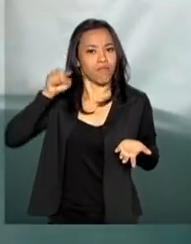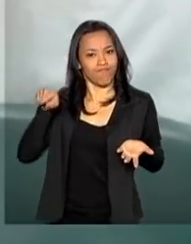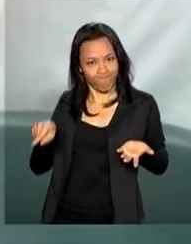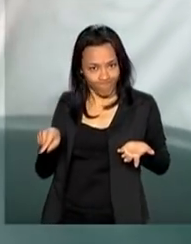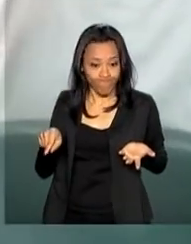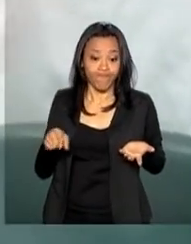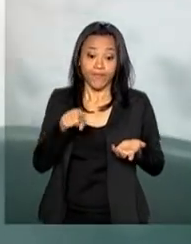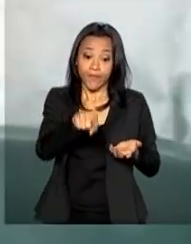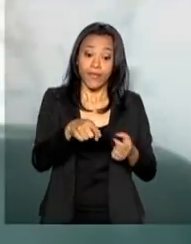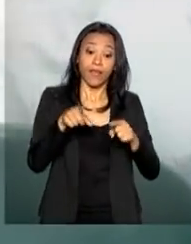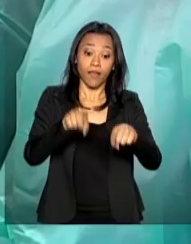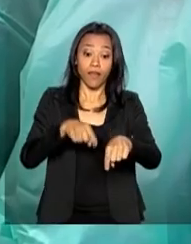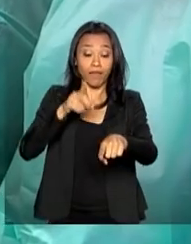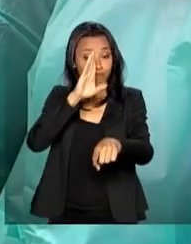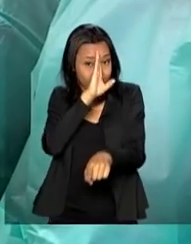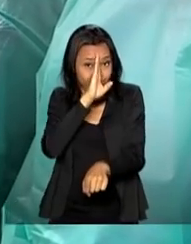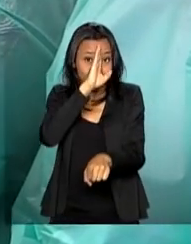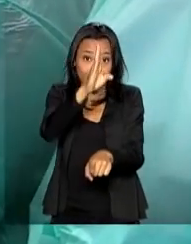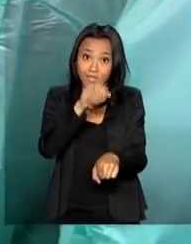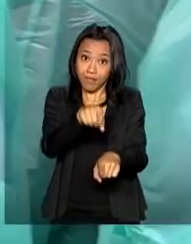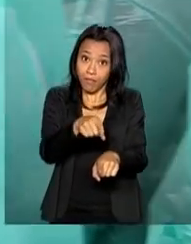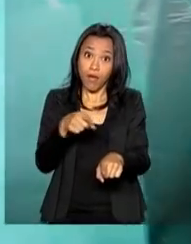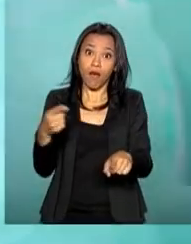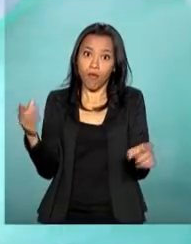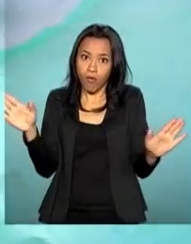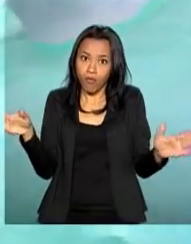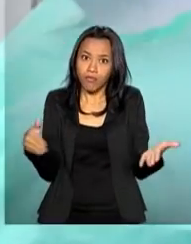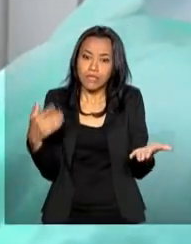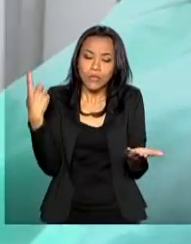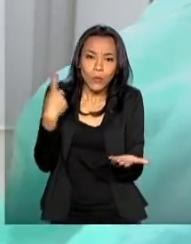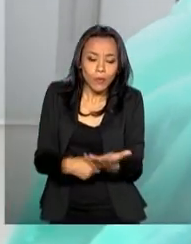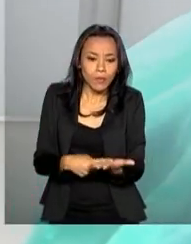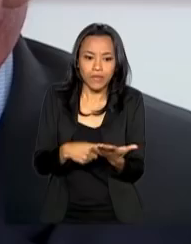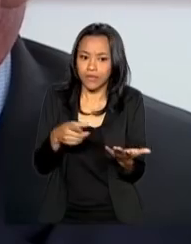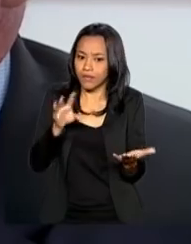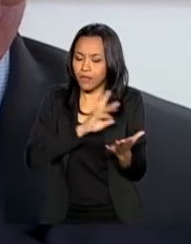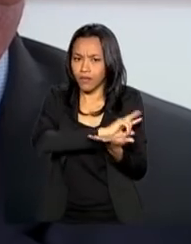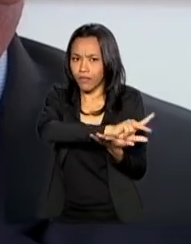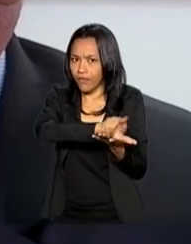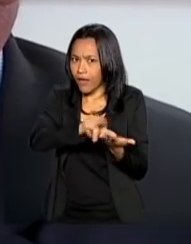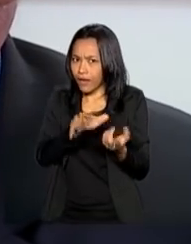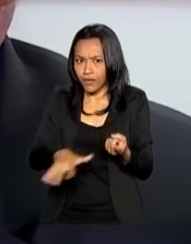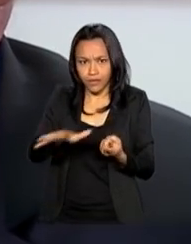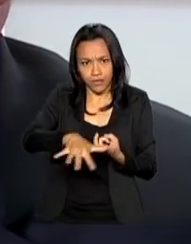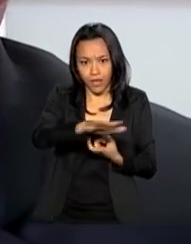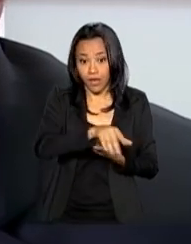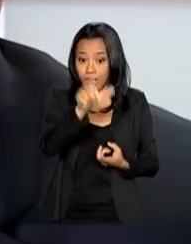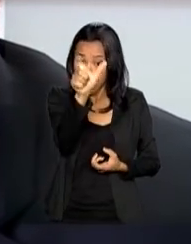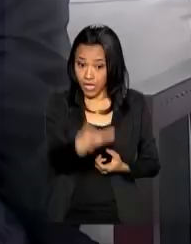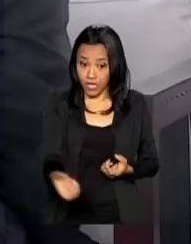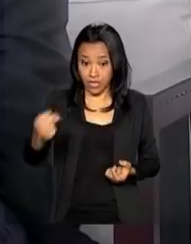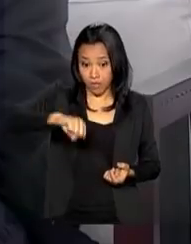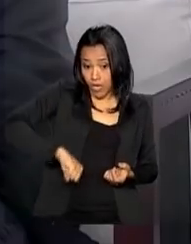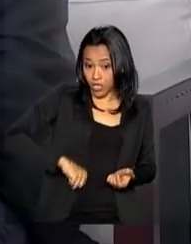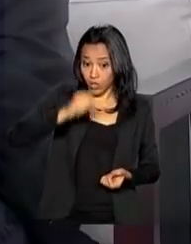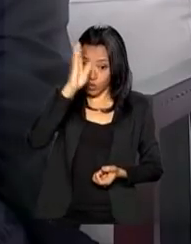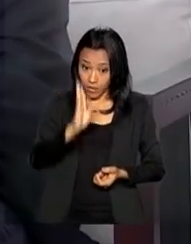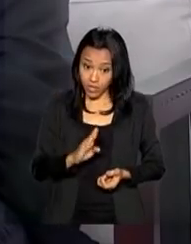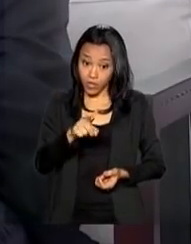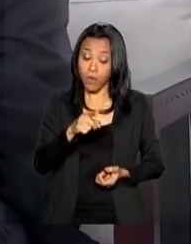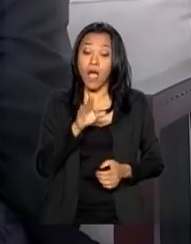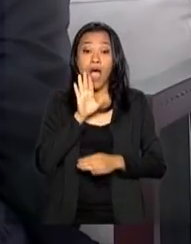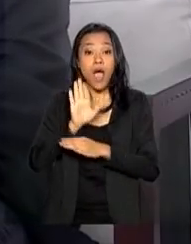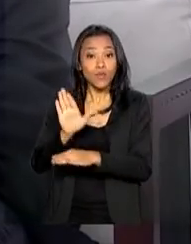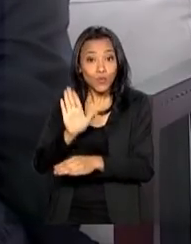das bases das iniciativas de cooperação com Moçambique em todas as áreas, o que para o embaixador brasileiro contribui para